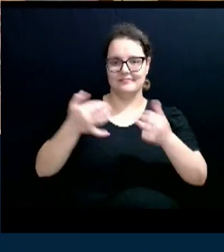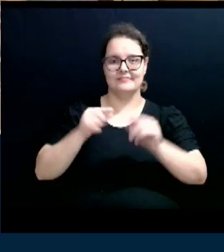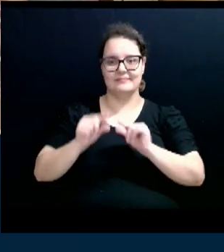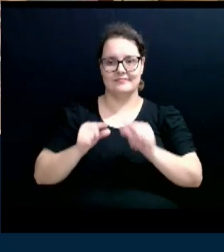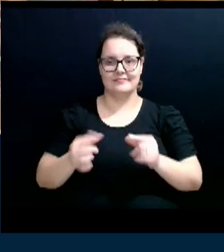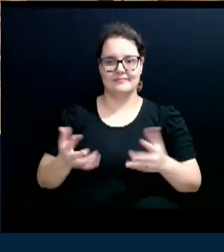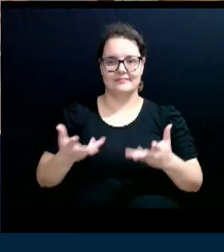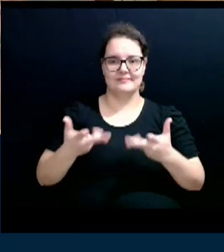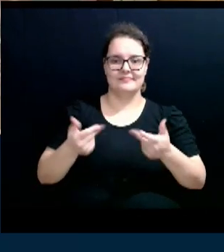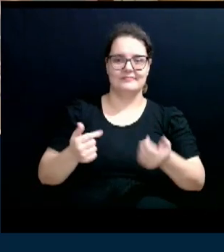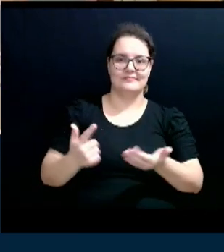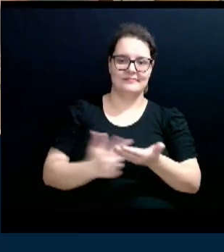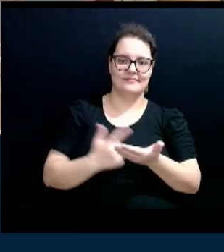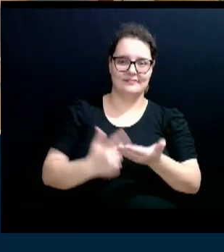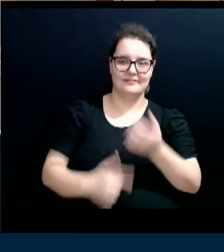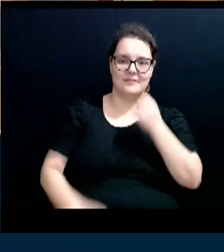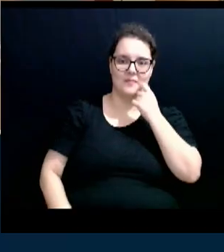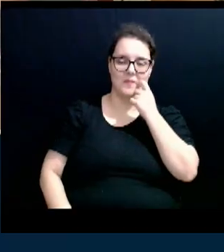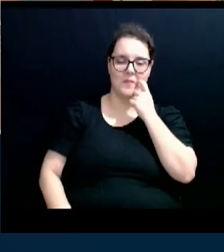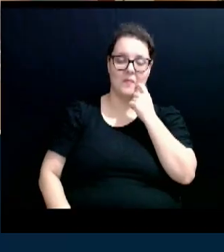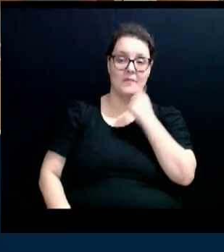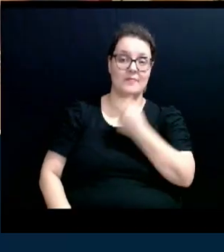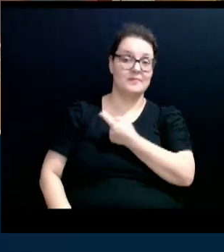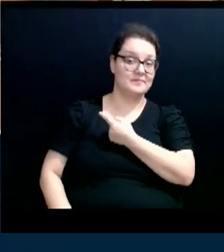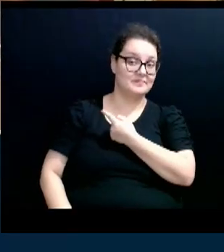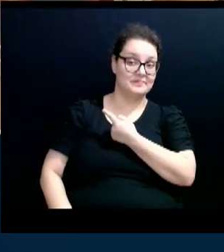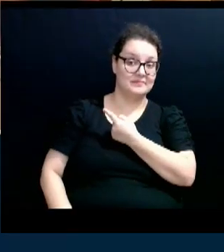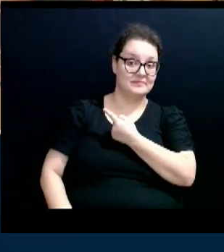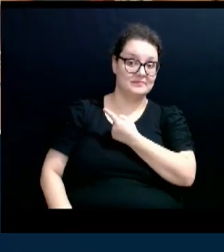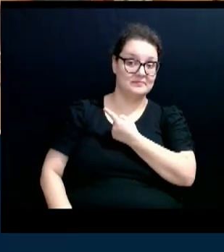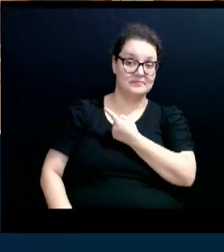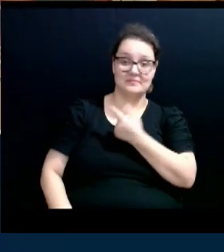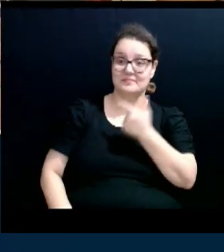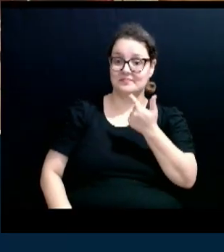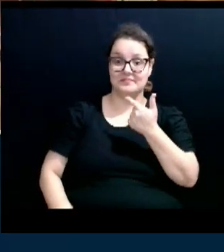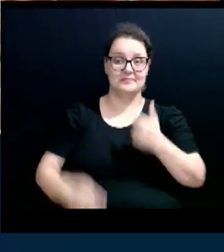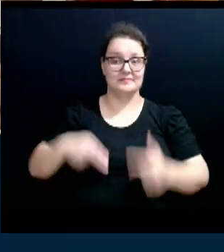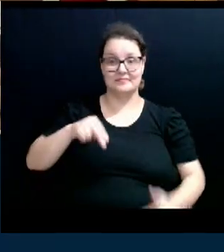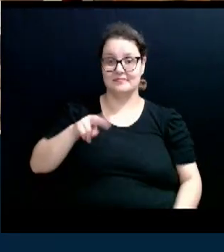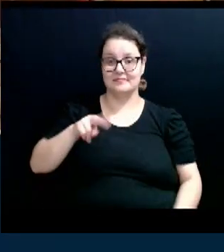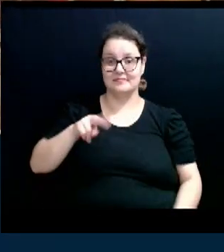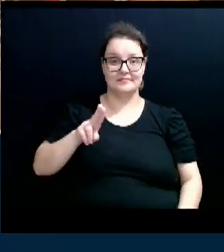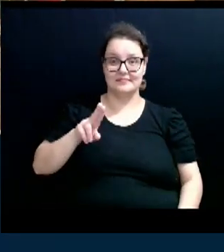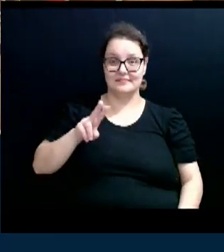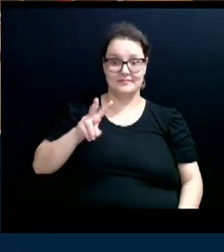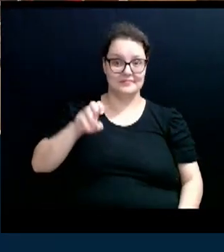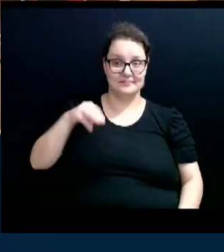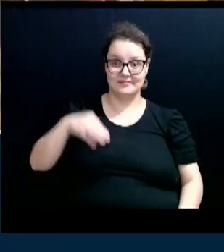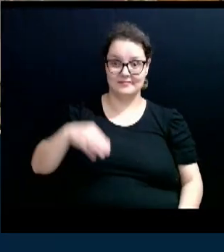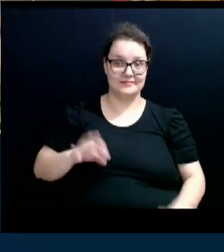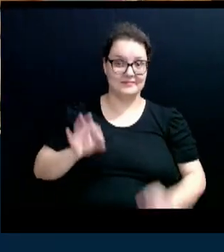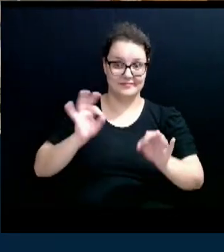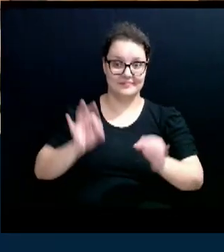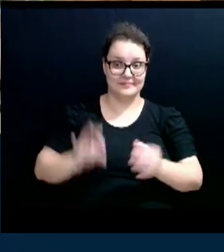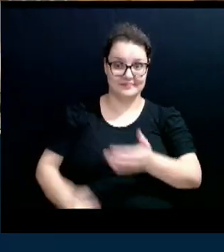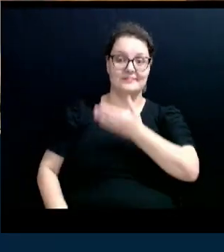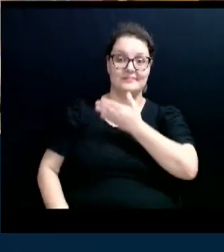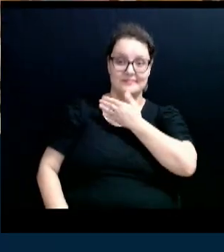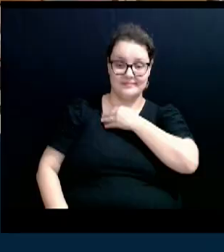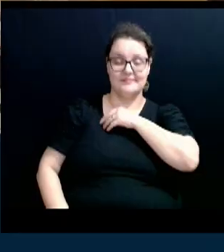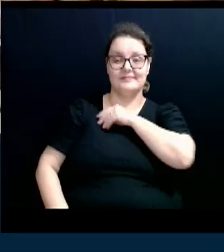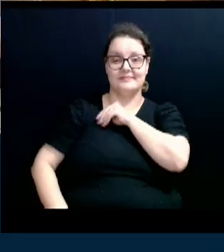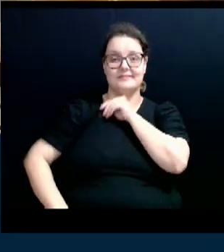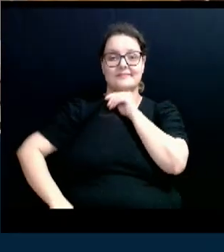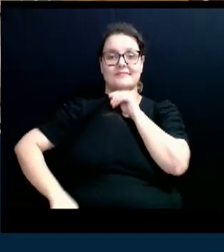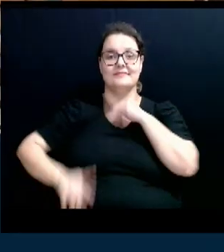que isso aqui, ó, isso aqui não tem nuvem nenhuma que passe por isso aqui, gente. Isso aqui é isso que a gente